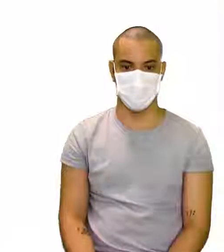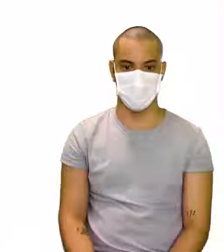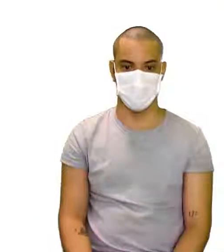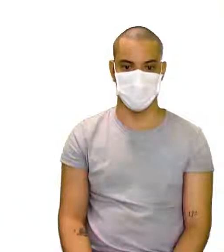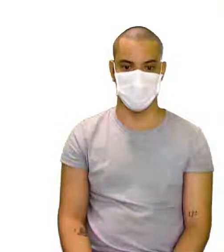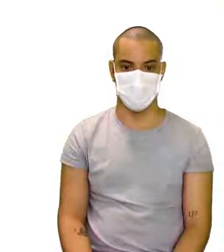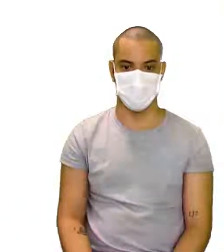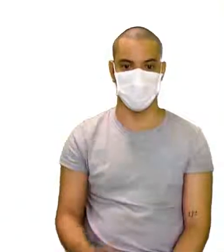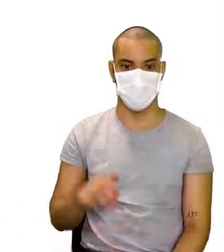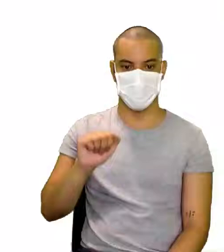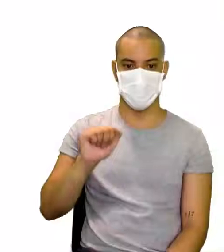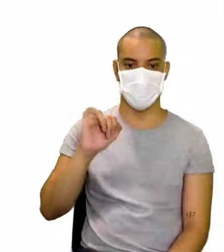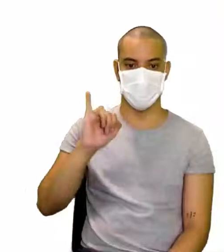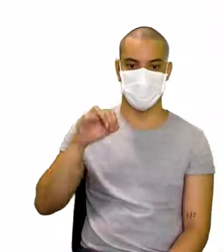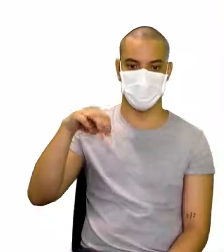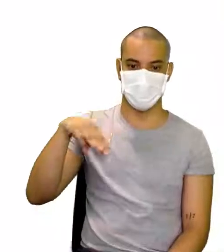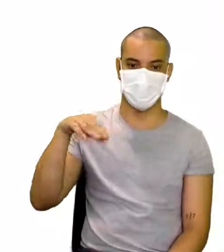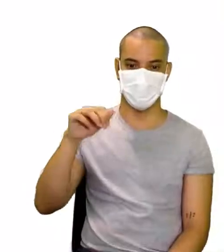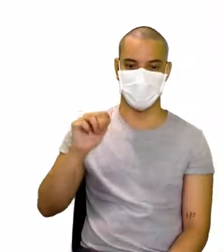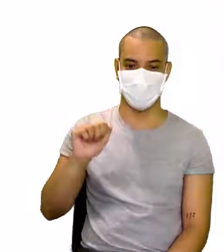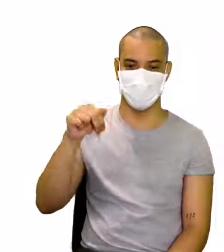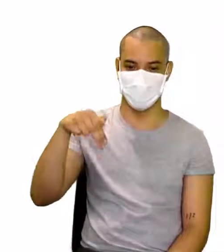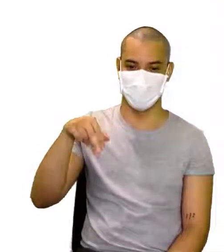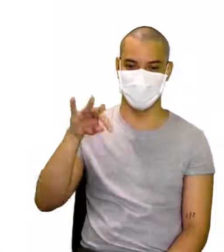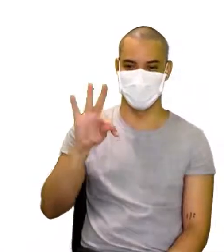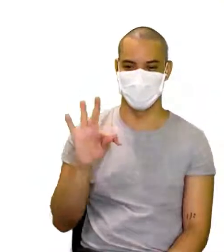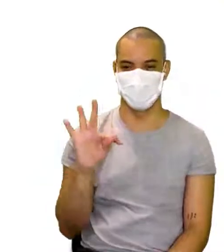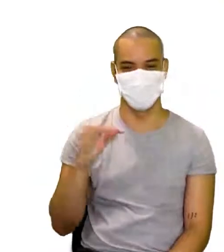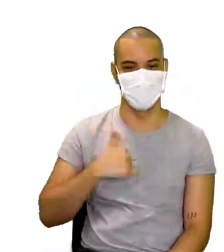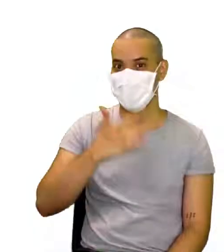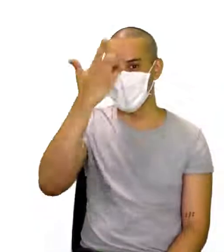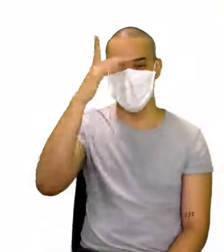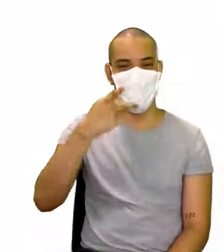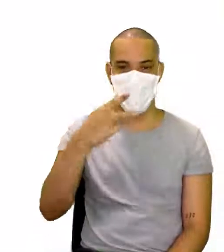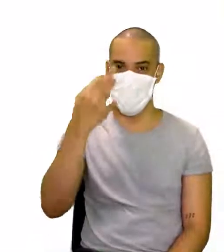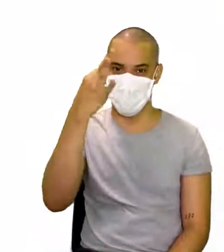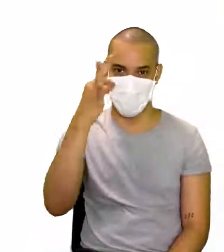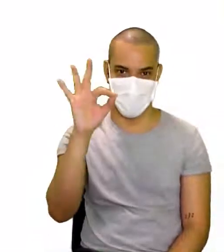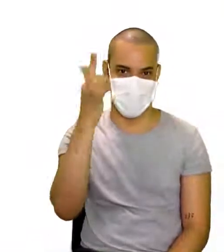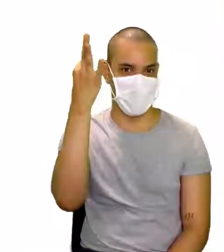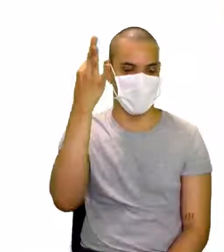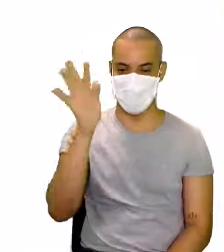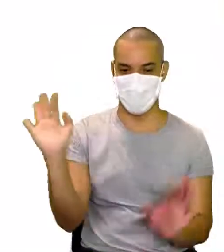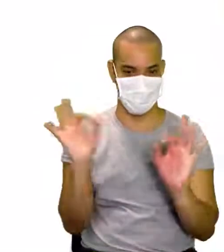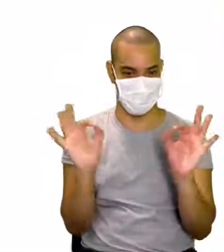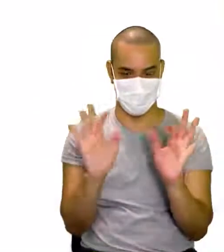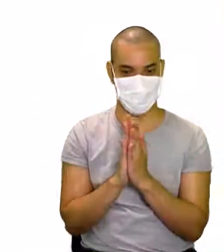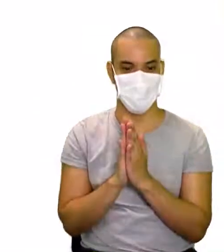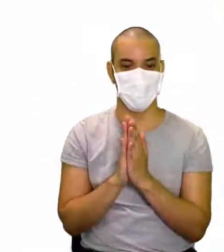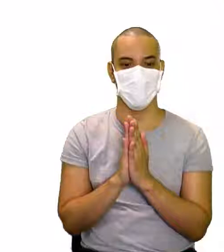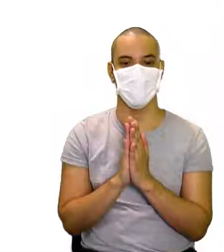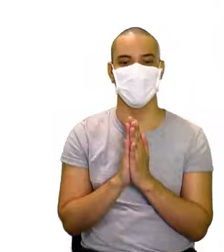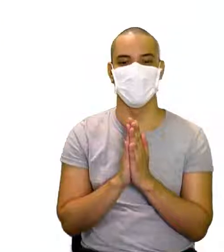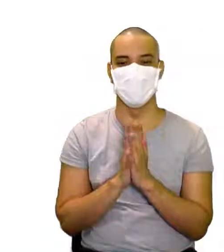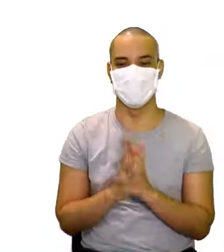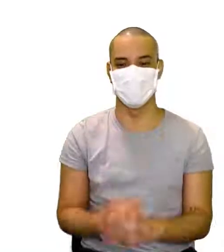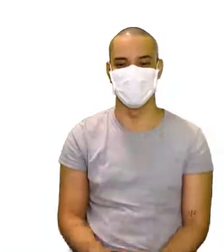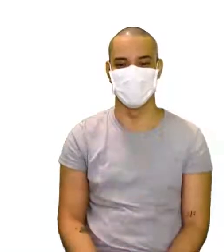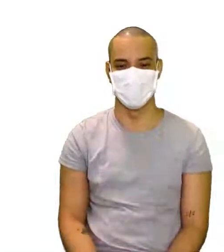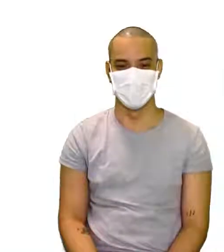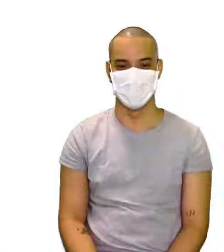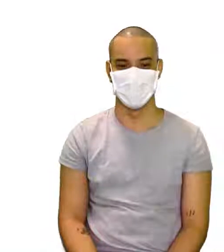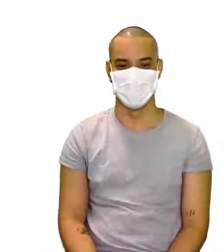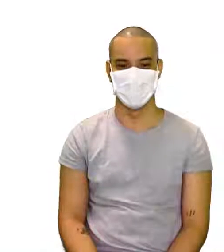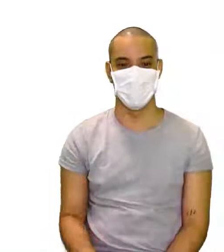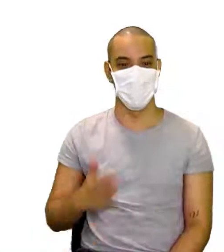aimante, né, gente? Olha só, que eu não sei falar francês, mas a gente tenta, né? Que não pode, que não... Eu tentando...